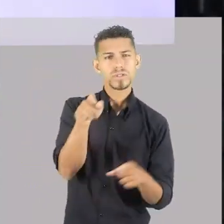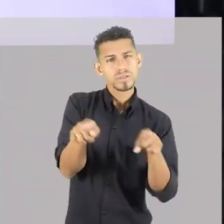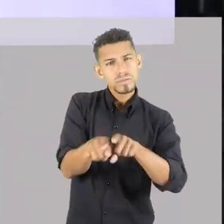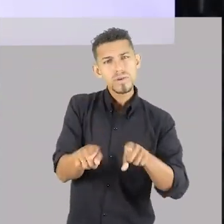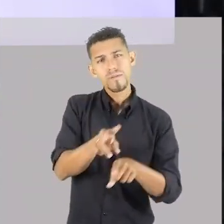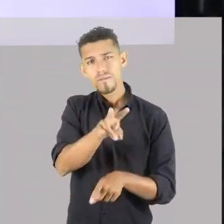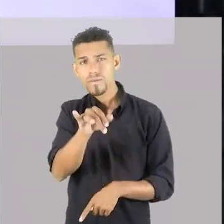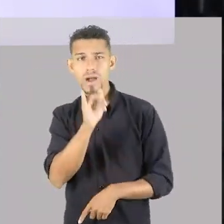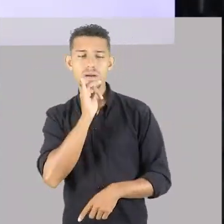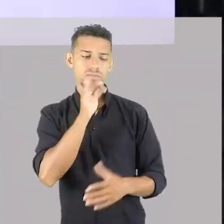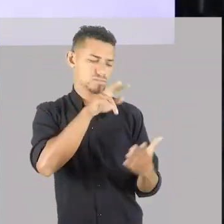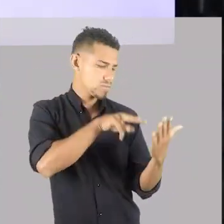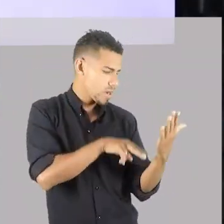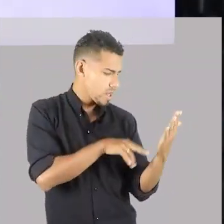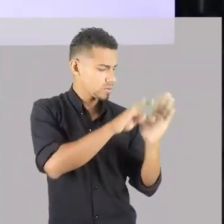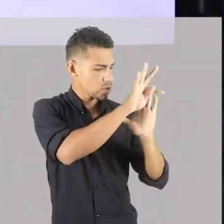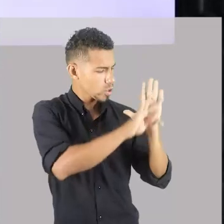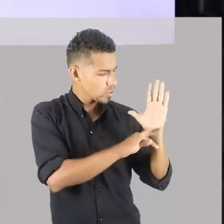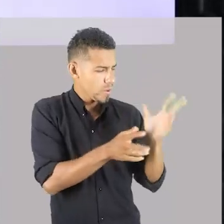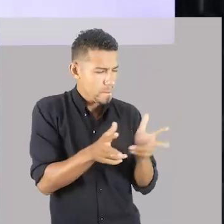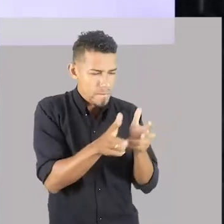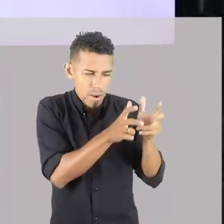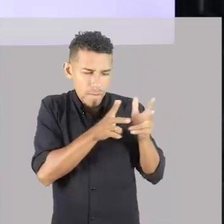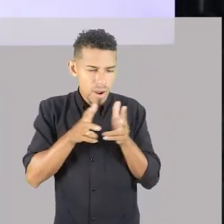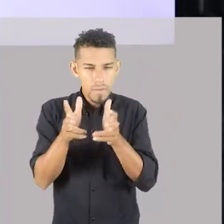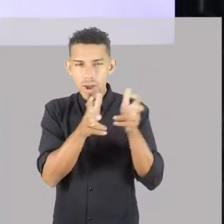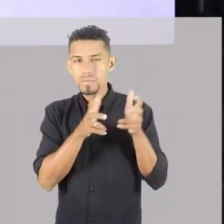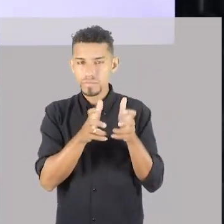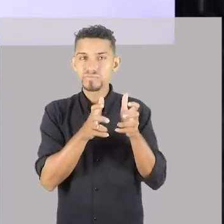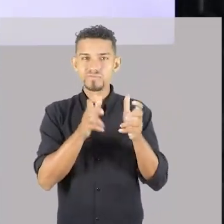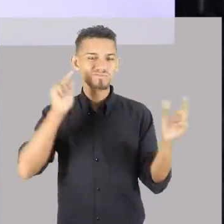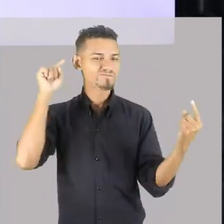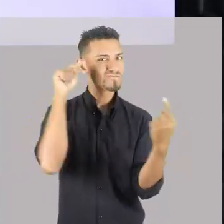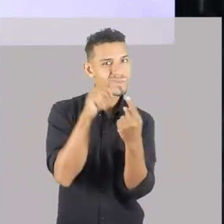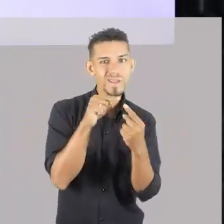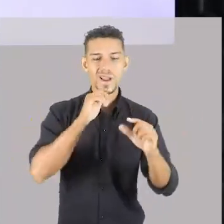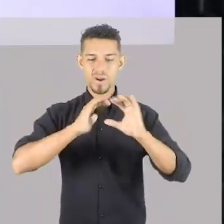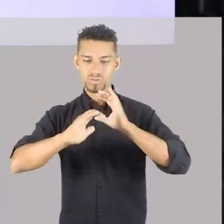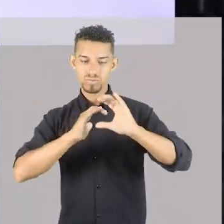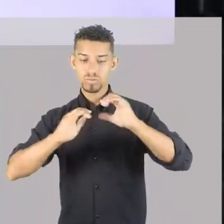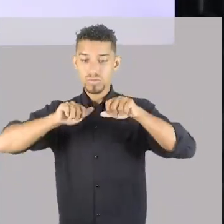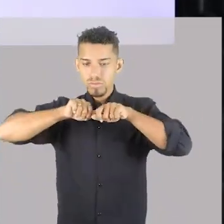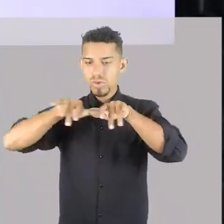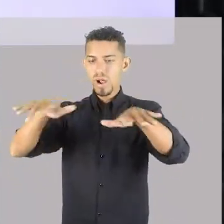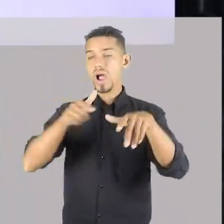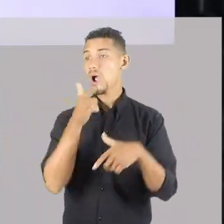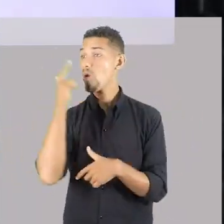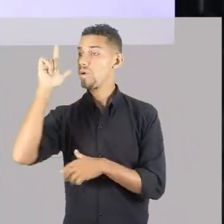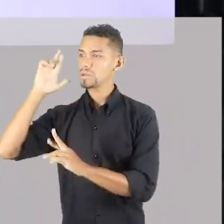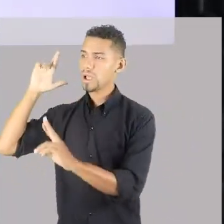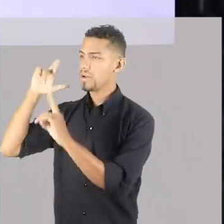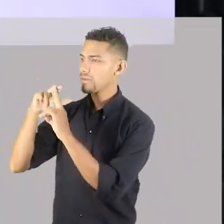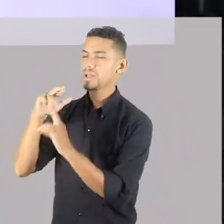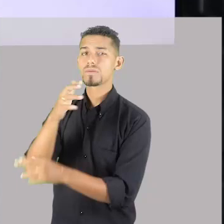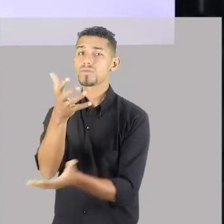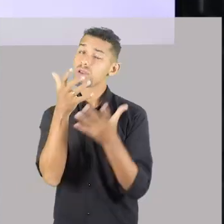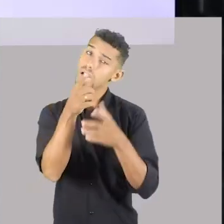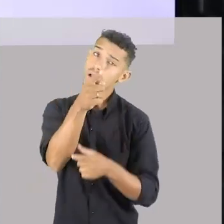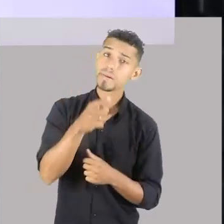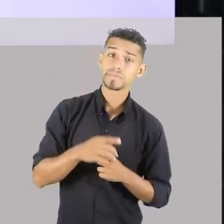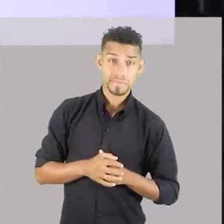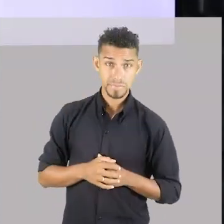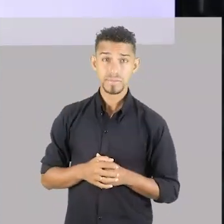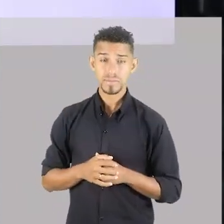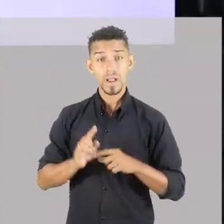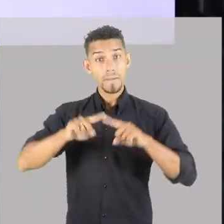vai ler esse texto, vai perceber essa intenção comunicativa e também ampliar para outras referências que você queira.